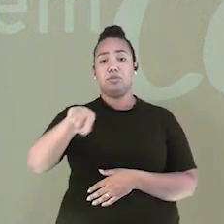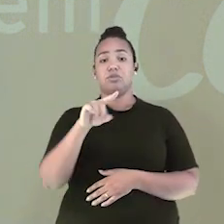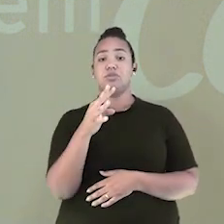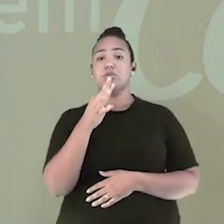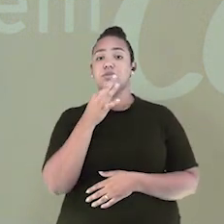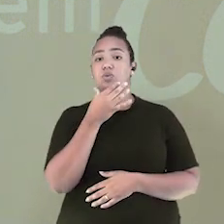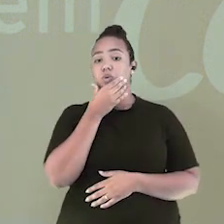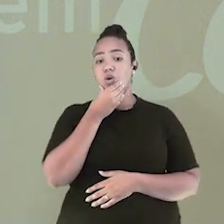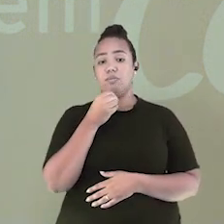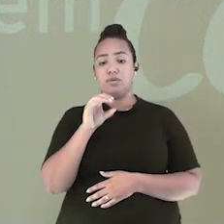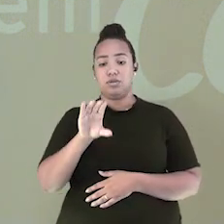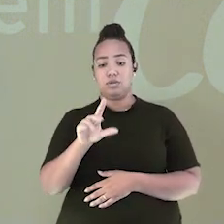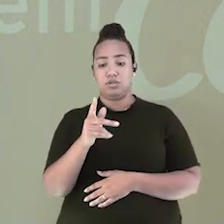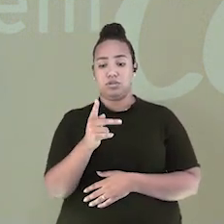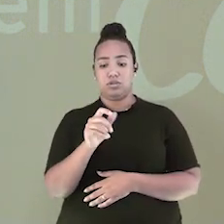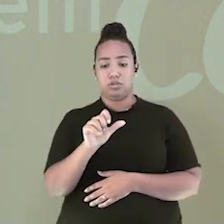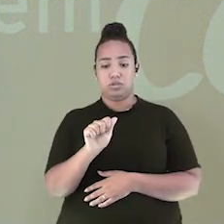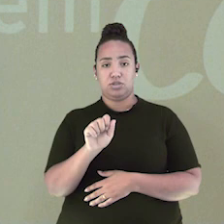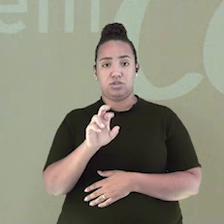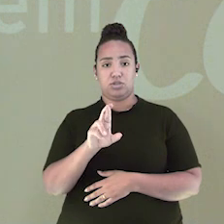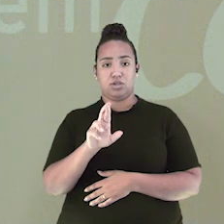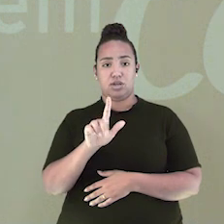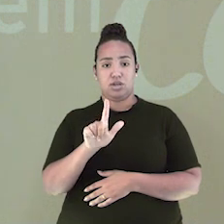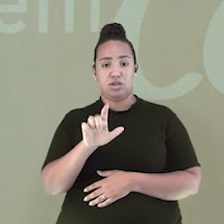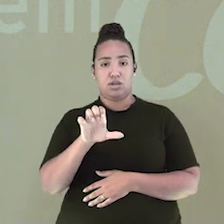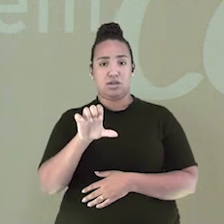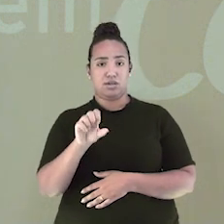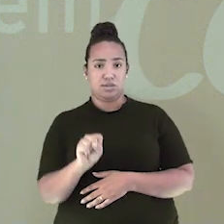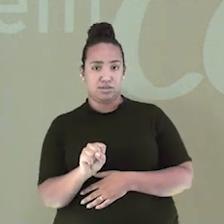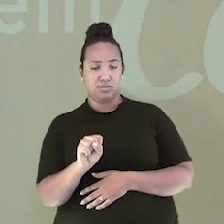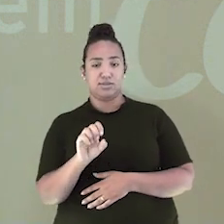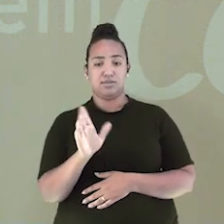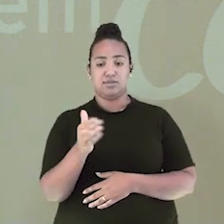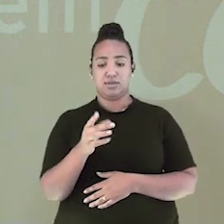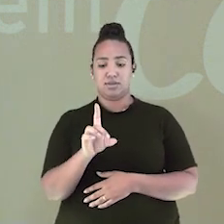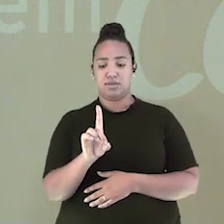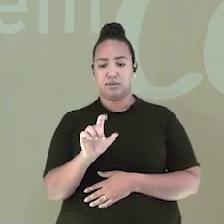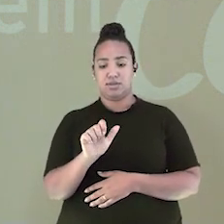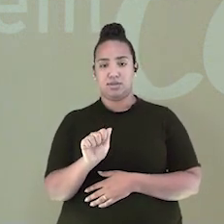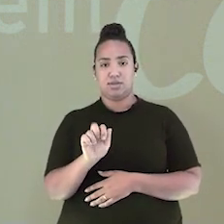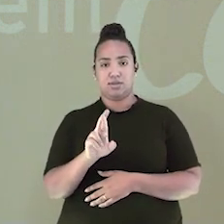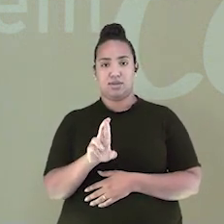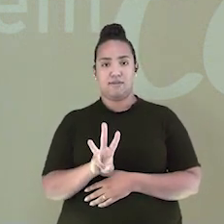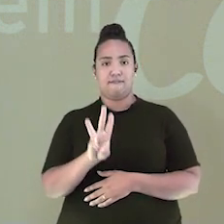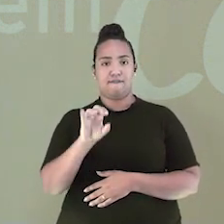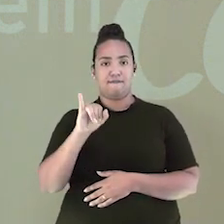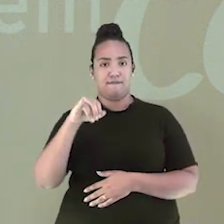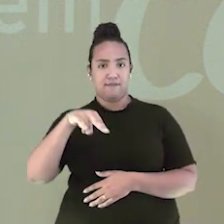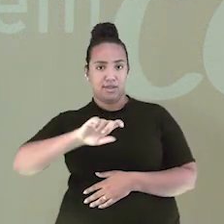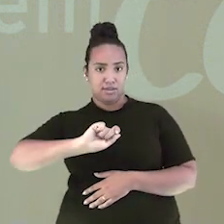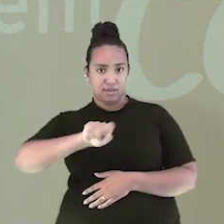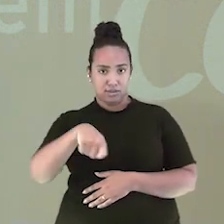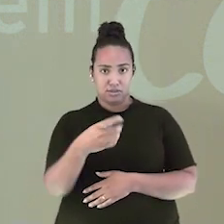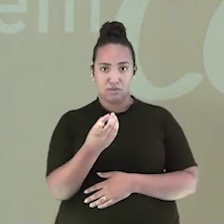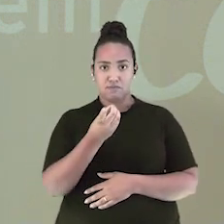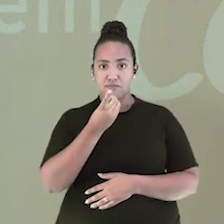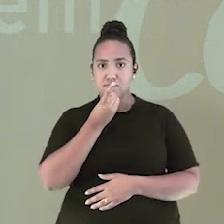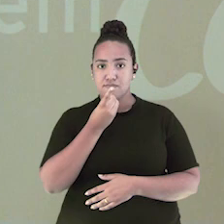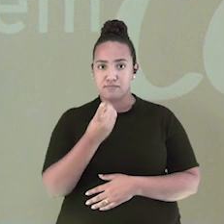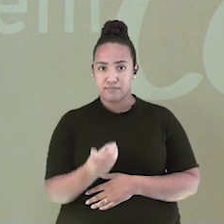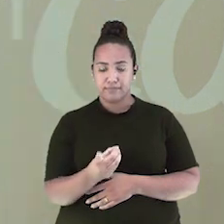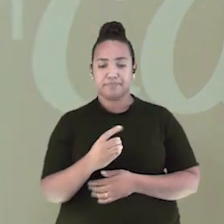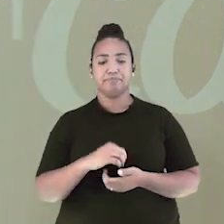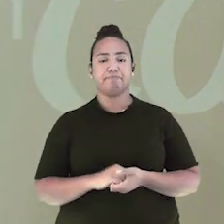Darwin e a sua famosa teoria da evolução. Antes da gente entrar na teoria especificamente, bora bater um papo sobre a vida